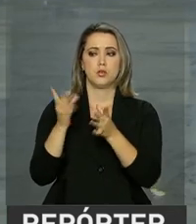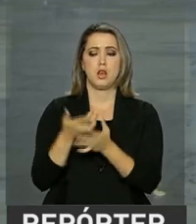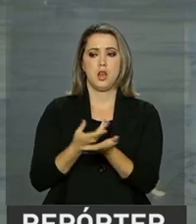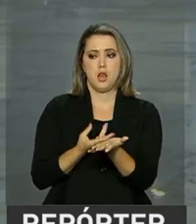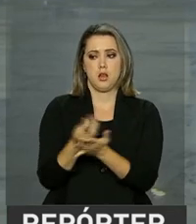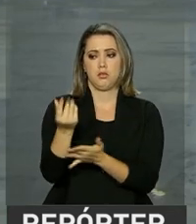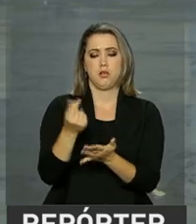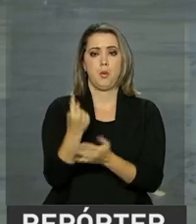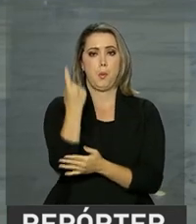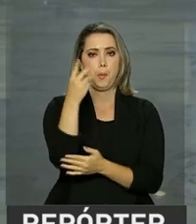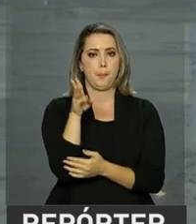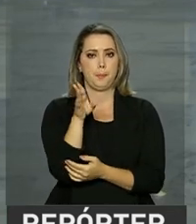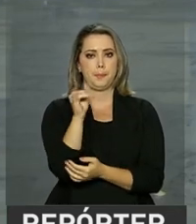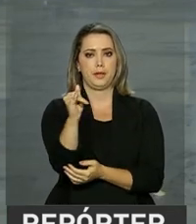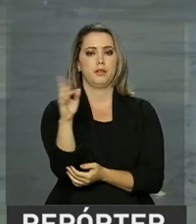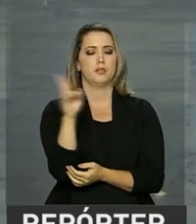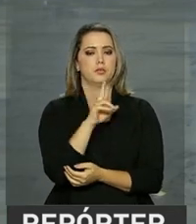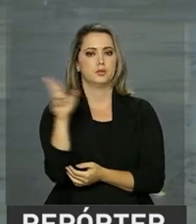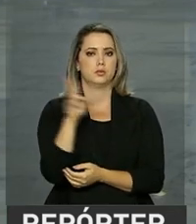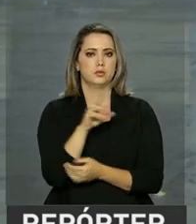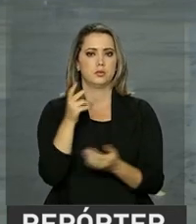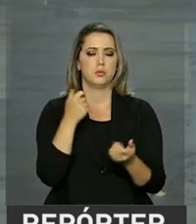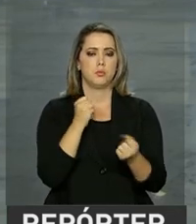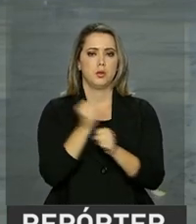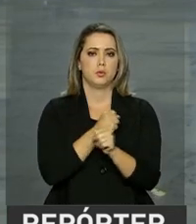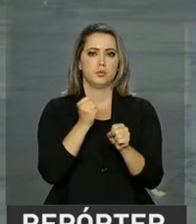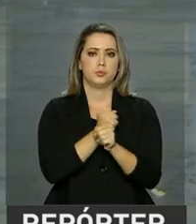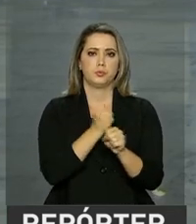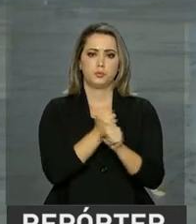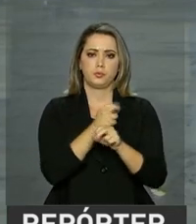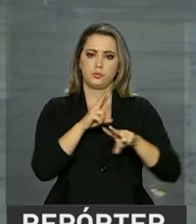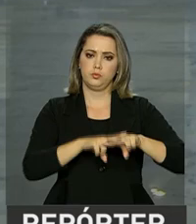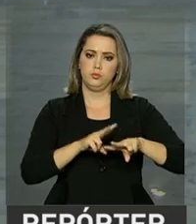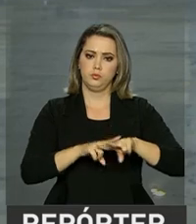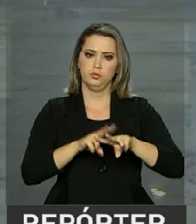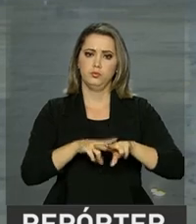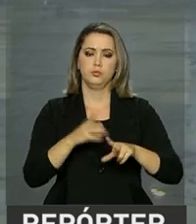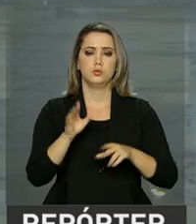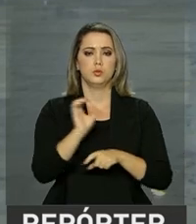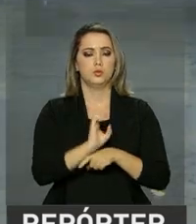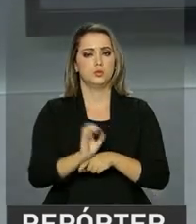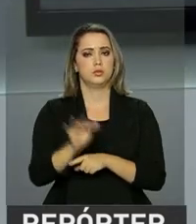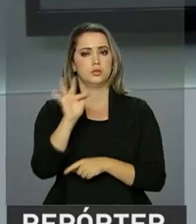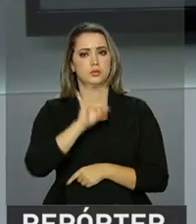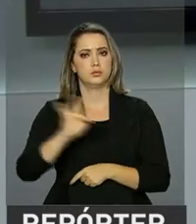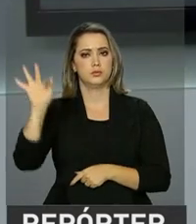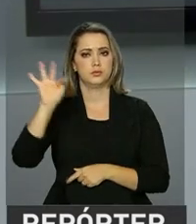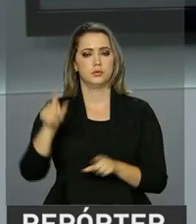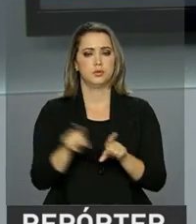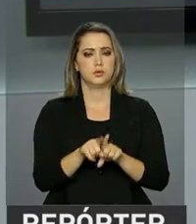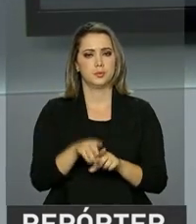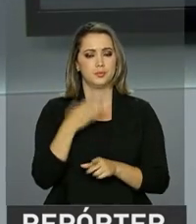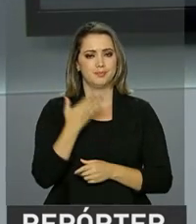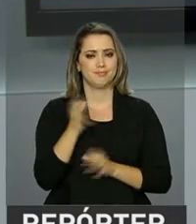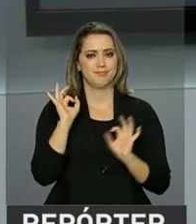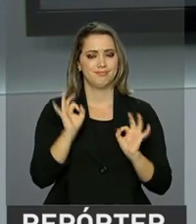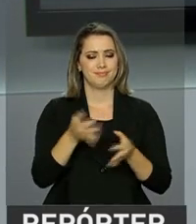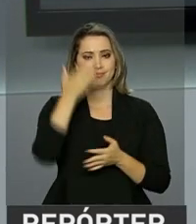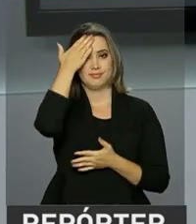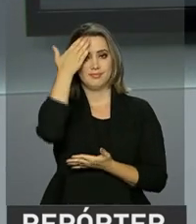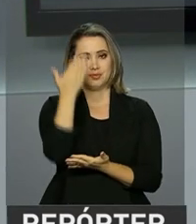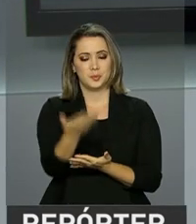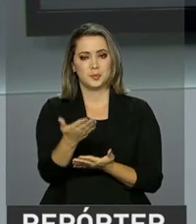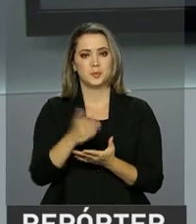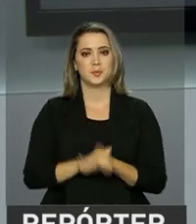R bilhão de reais para a construção de penitenciárias estaduais e federais Roberto tá certo Luana muito obrigado